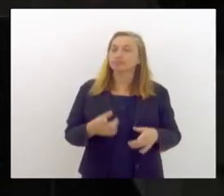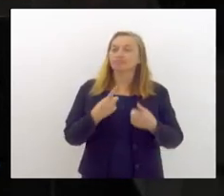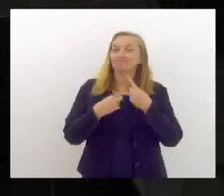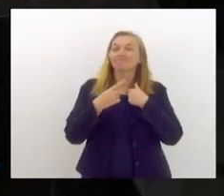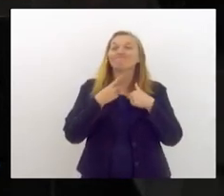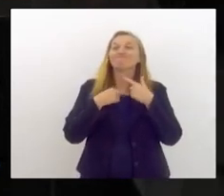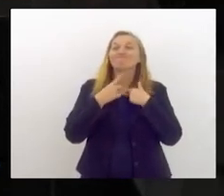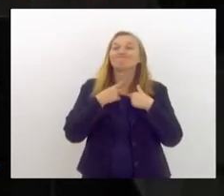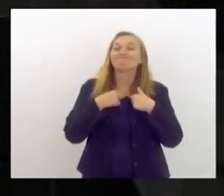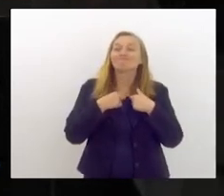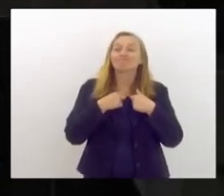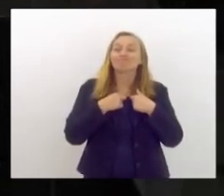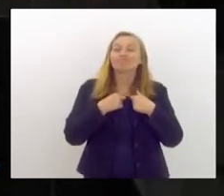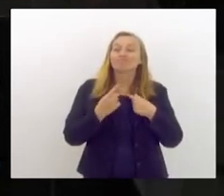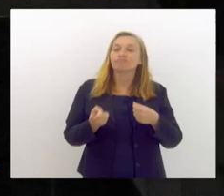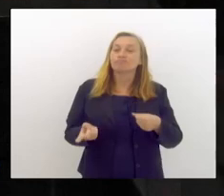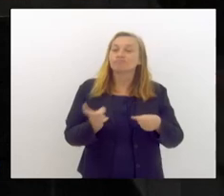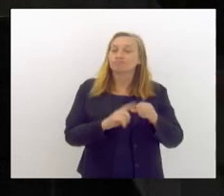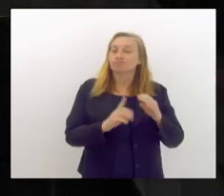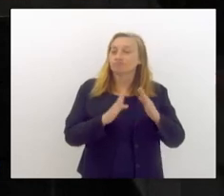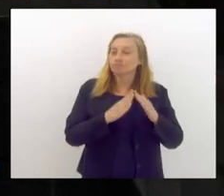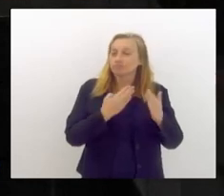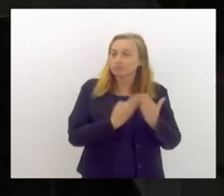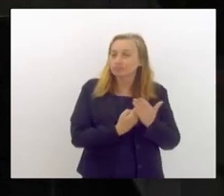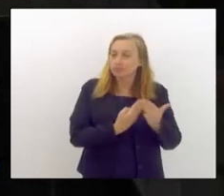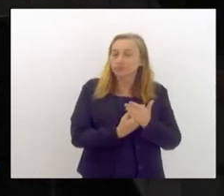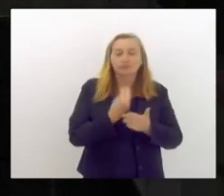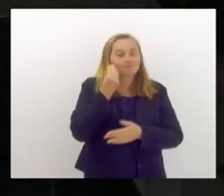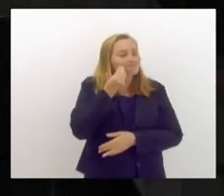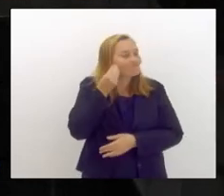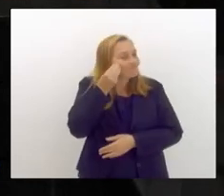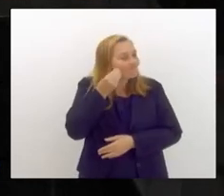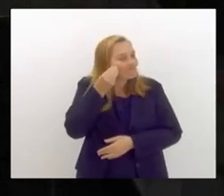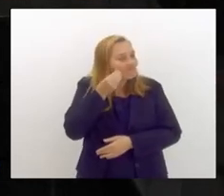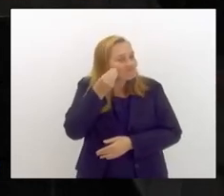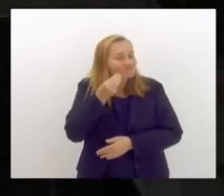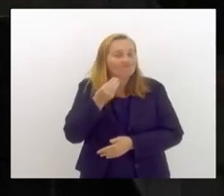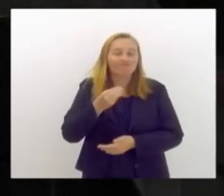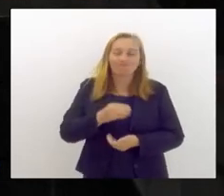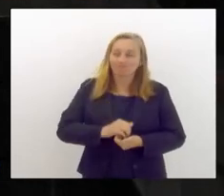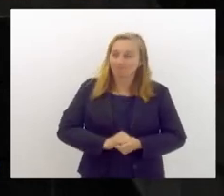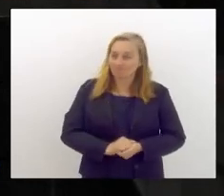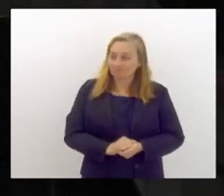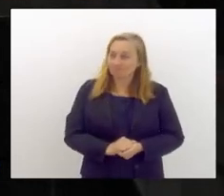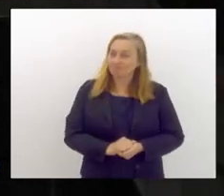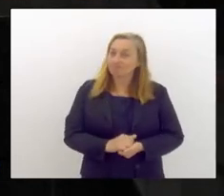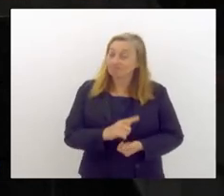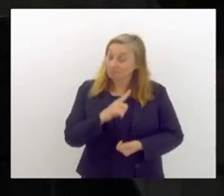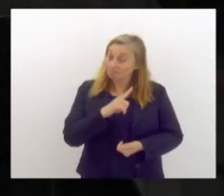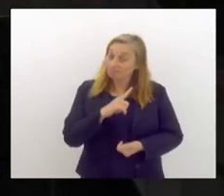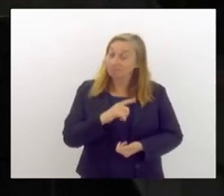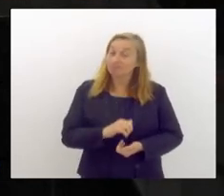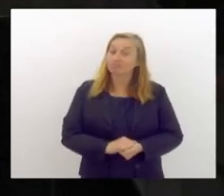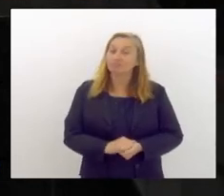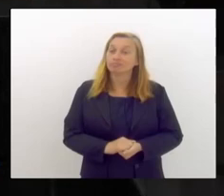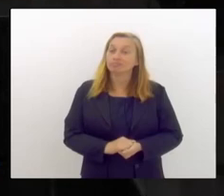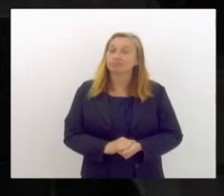desejo de estar numa escola, de vivenciar um ambiente escolar, e eles lá chegam,